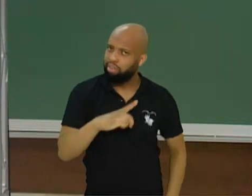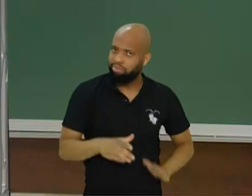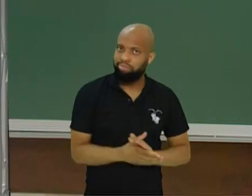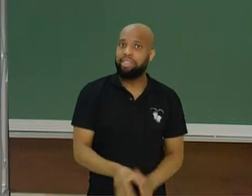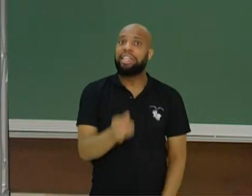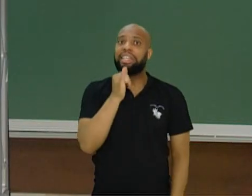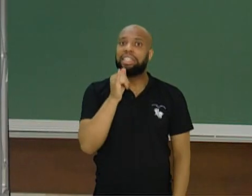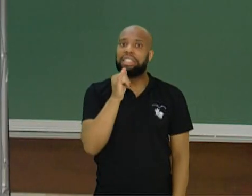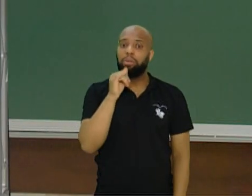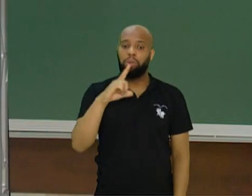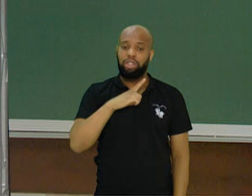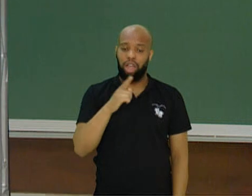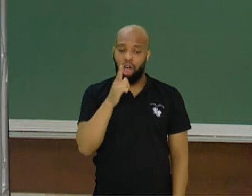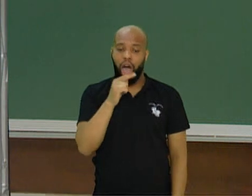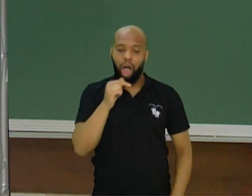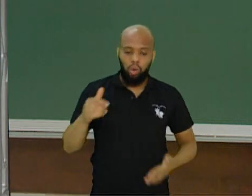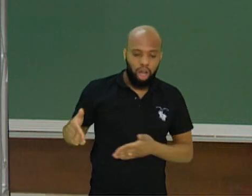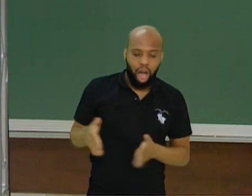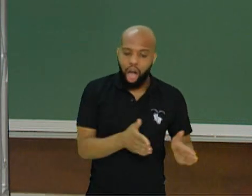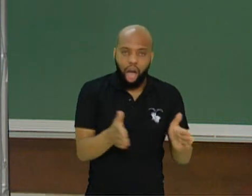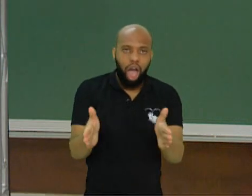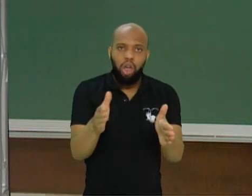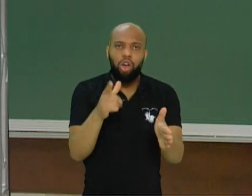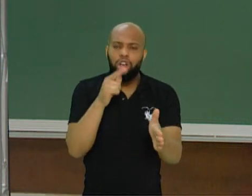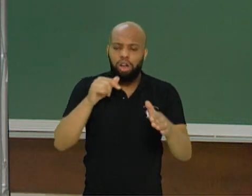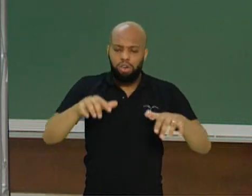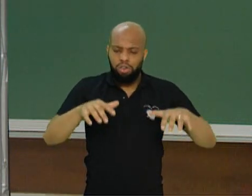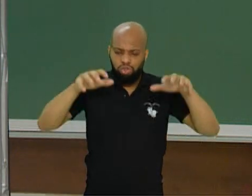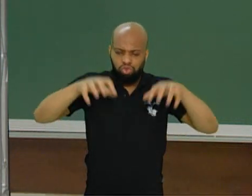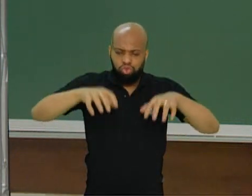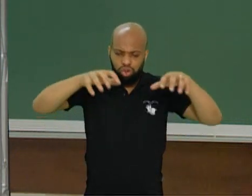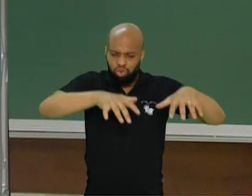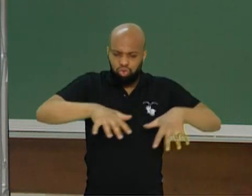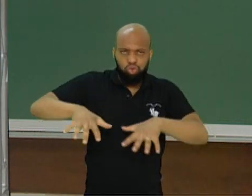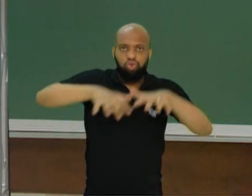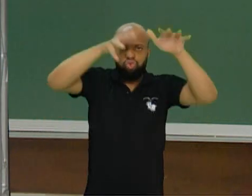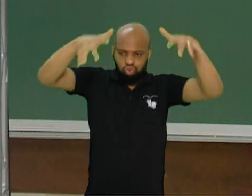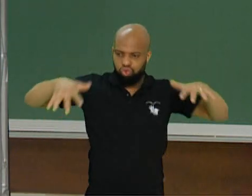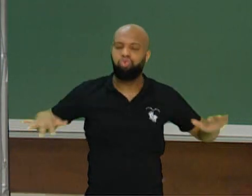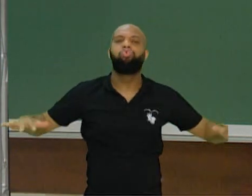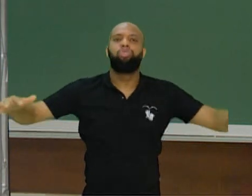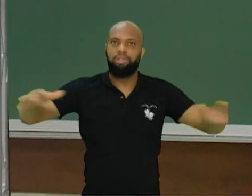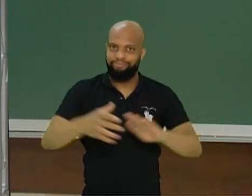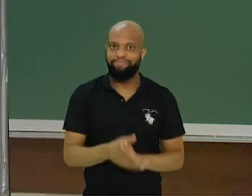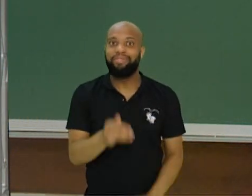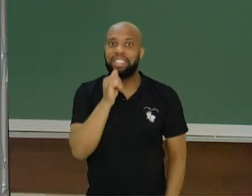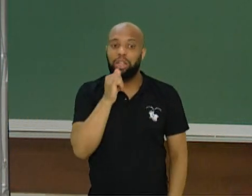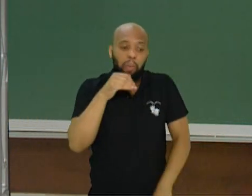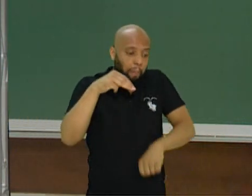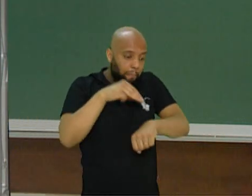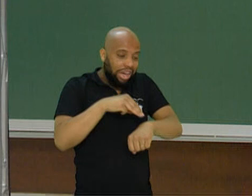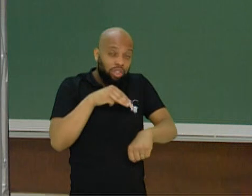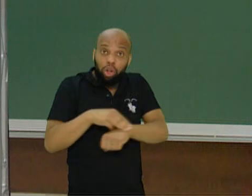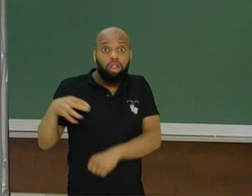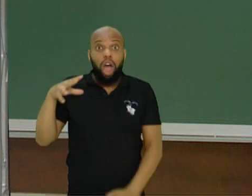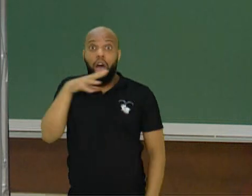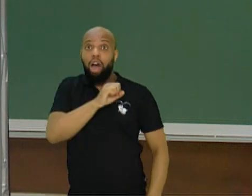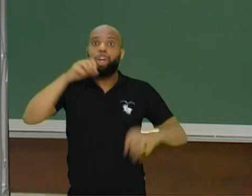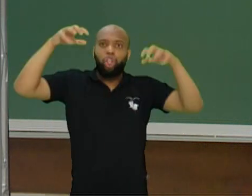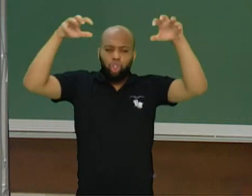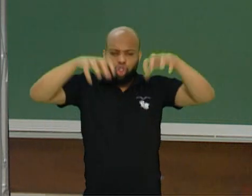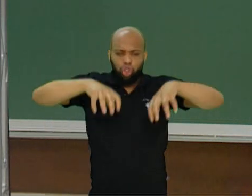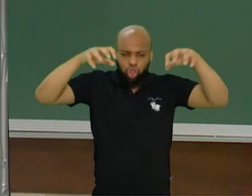os córregos acabam transbordando. Muitas vezes basta chover poucos minutos para que aconteça uma situação